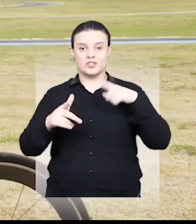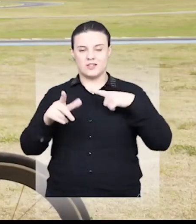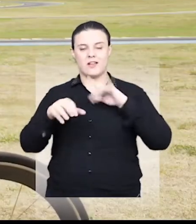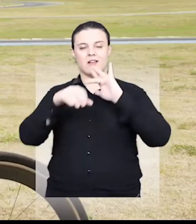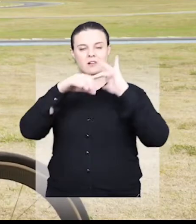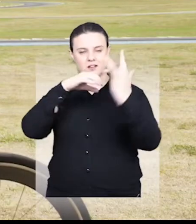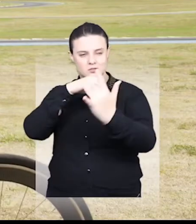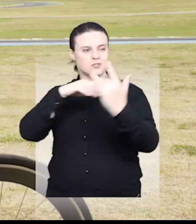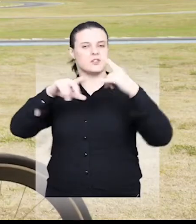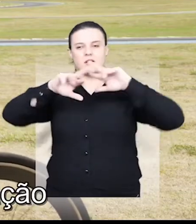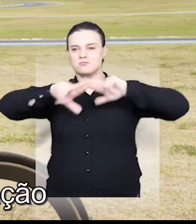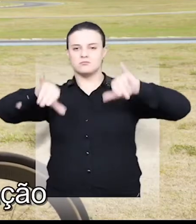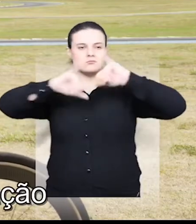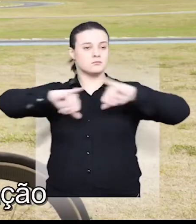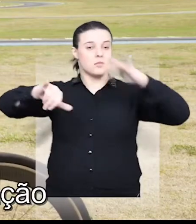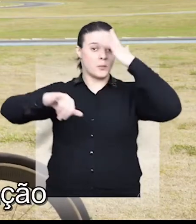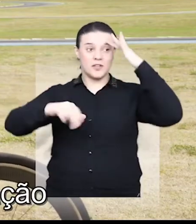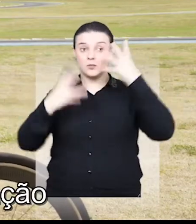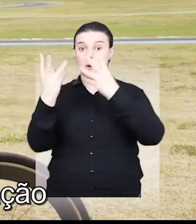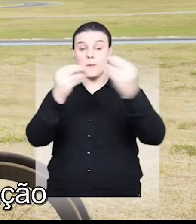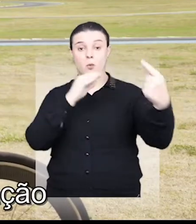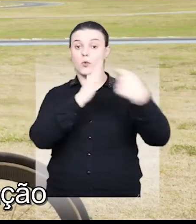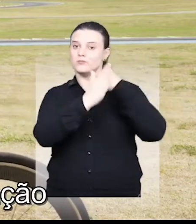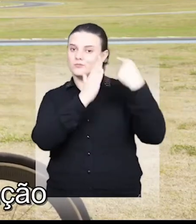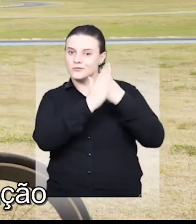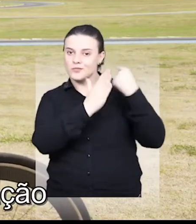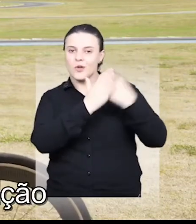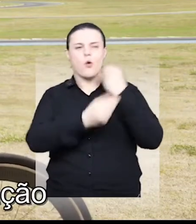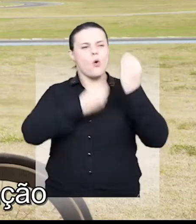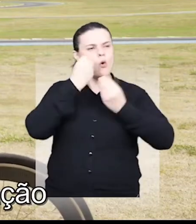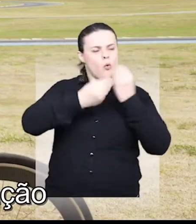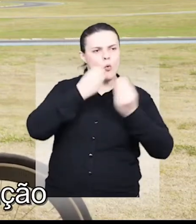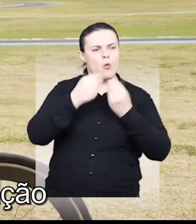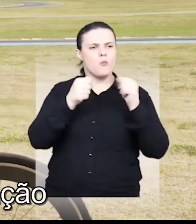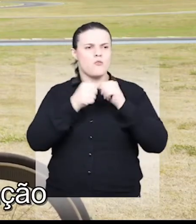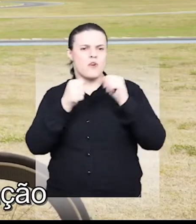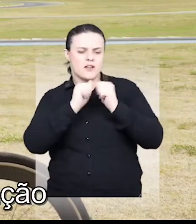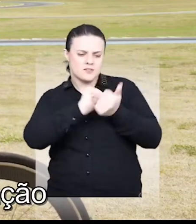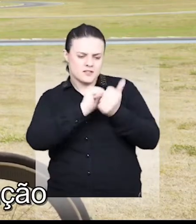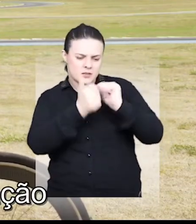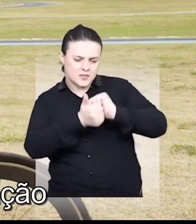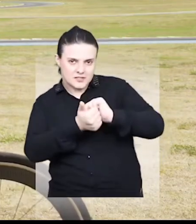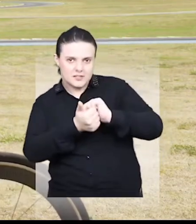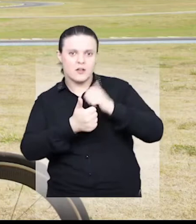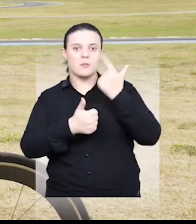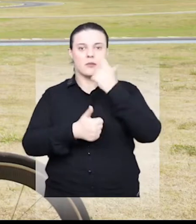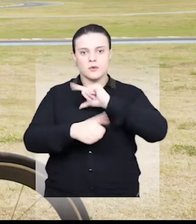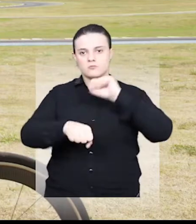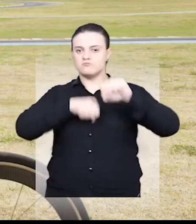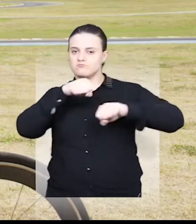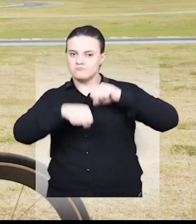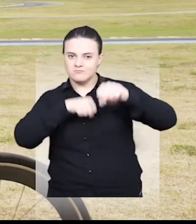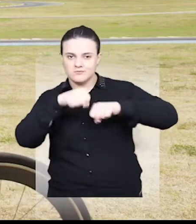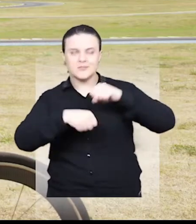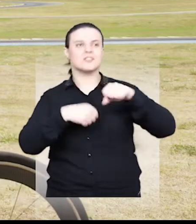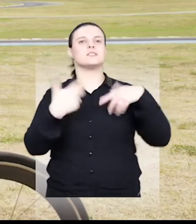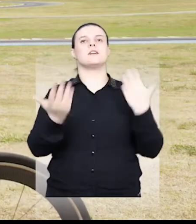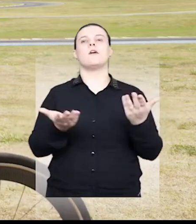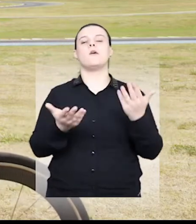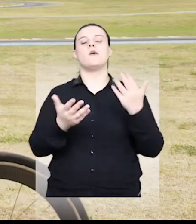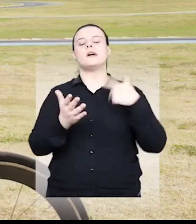mídias sociais e tudo, várias pessoas me procuram perguntando como se faz uma adaptação para poder estar